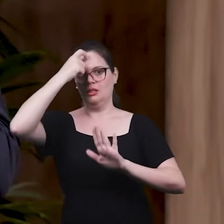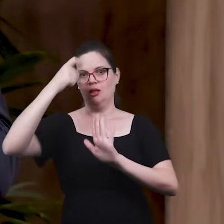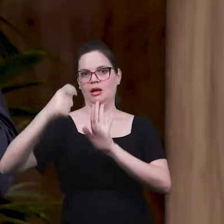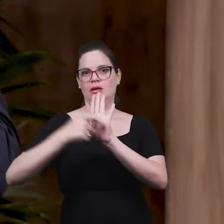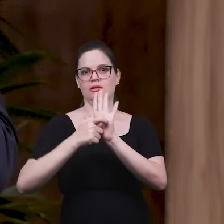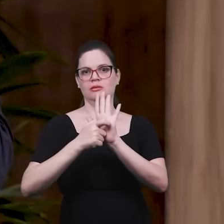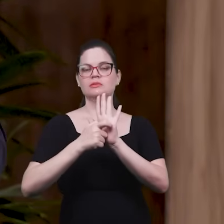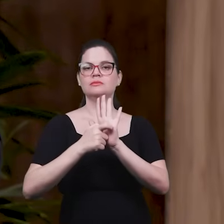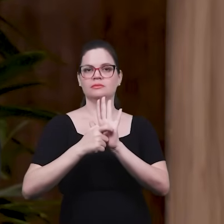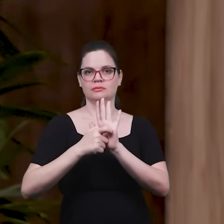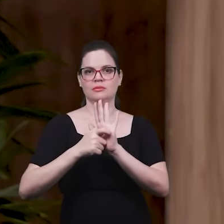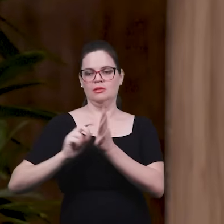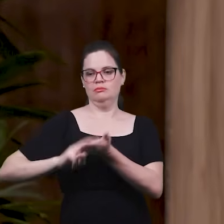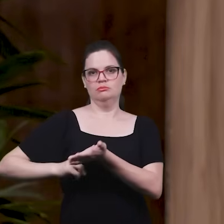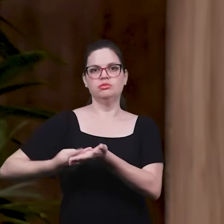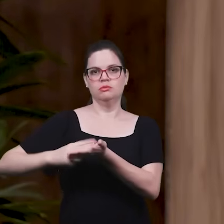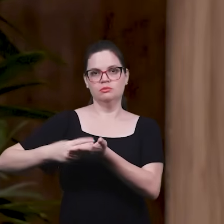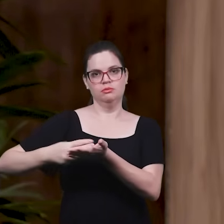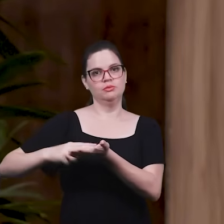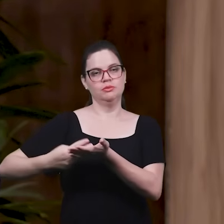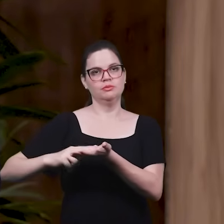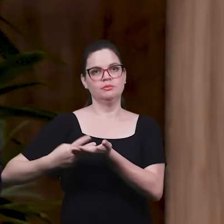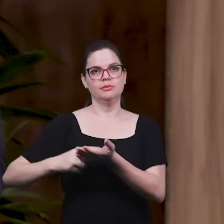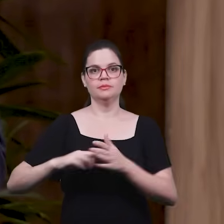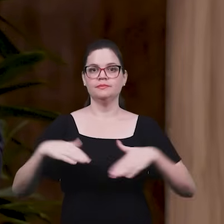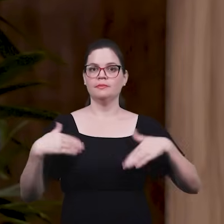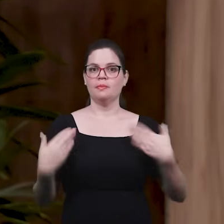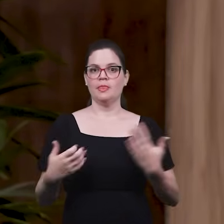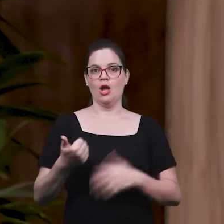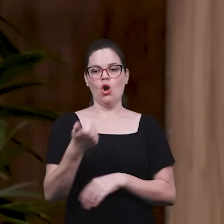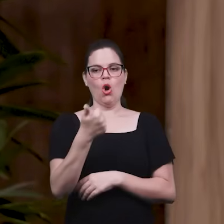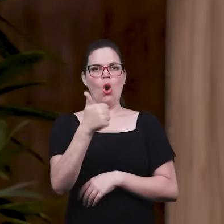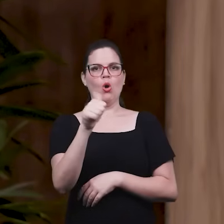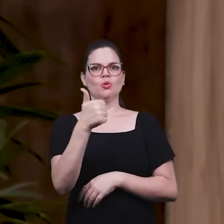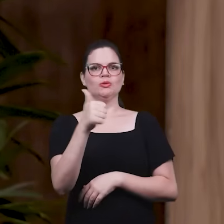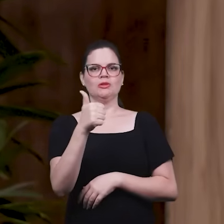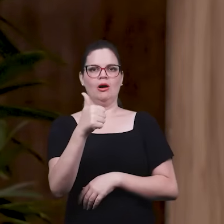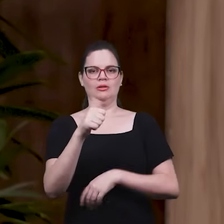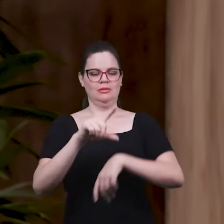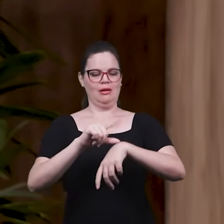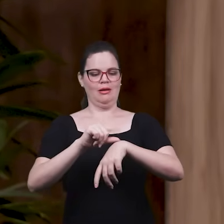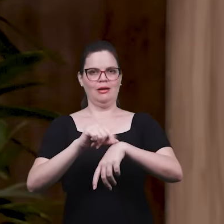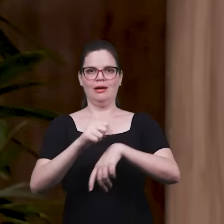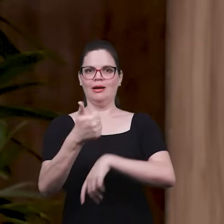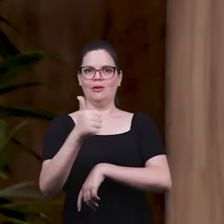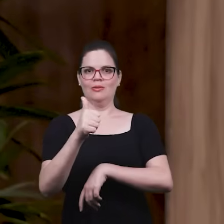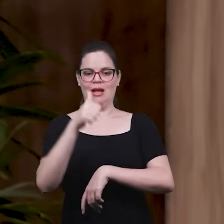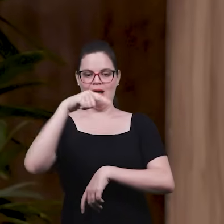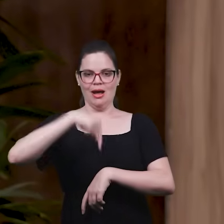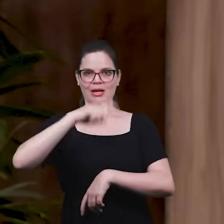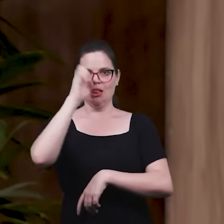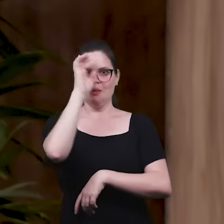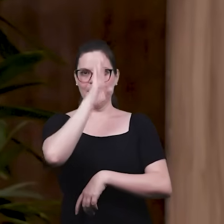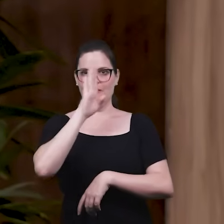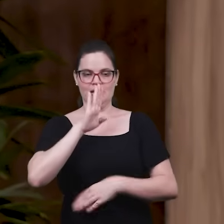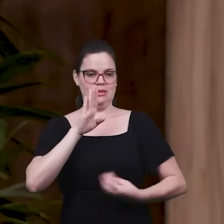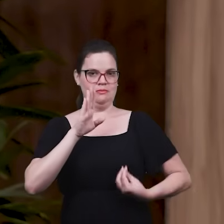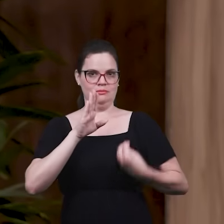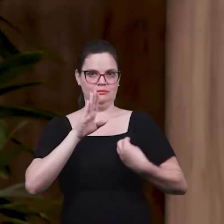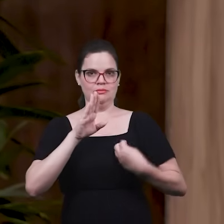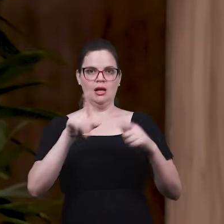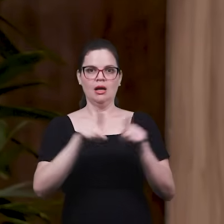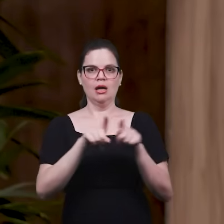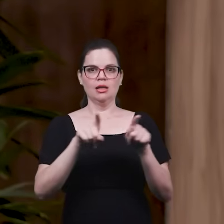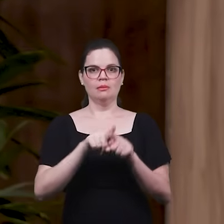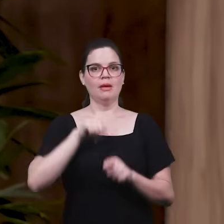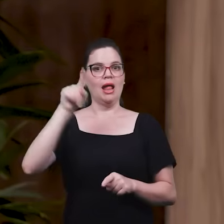pela inteligência artificial. Então, 11 horas para que os irmãos do Brasil possam participar, os